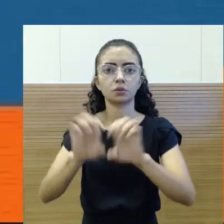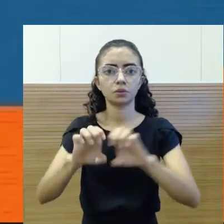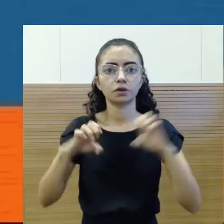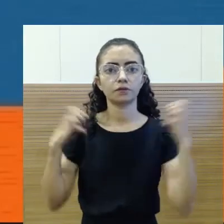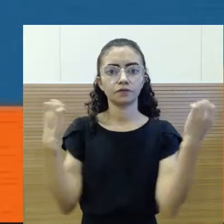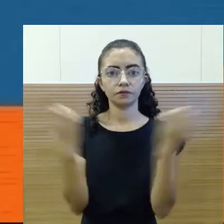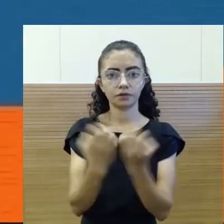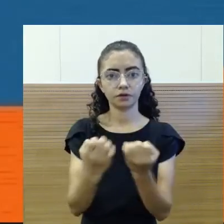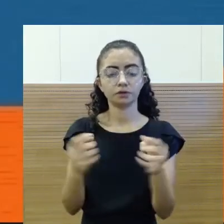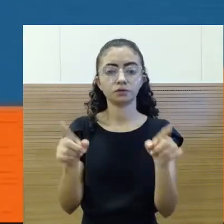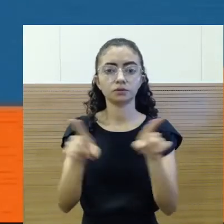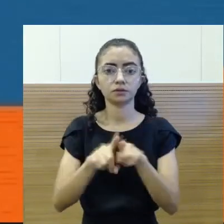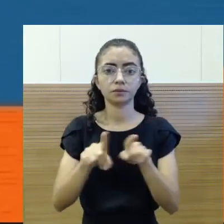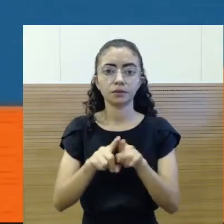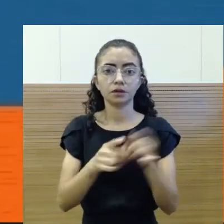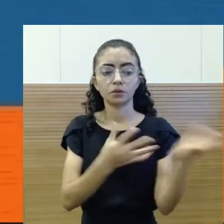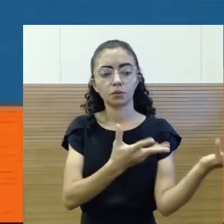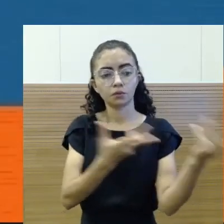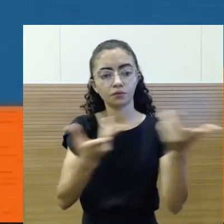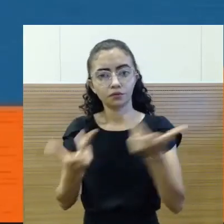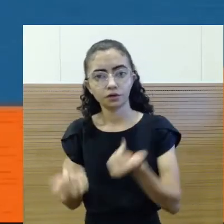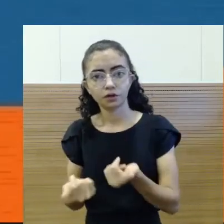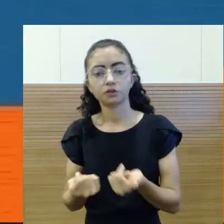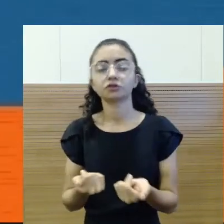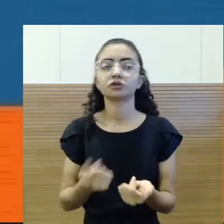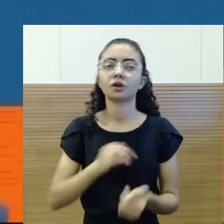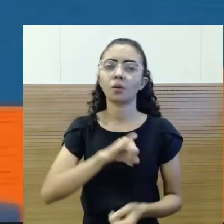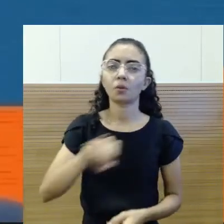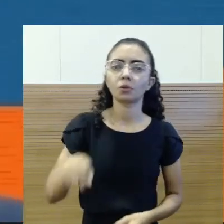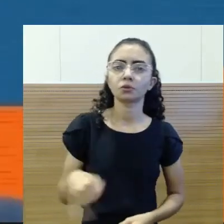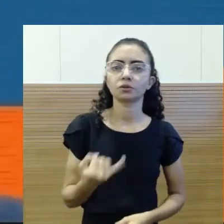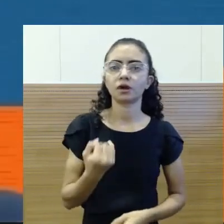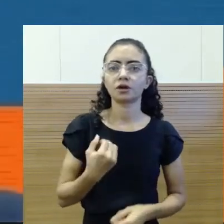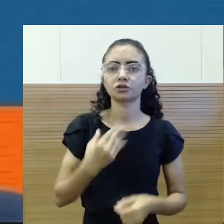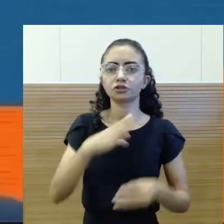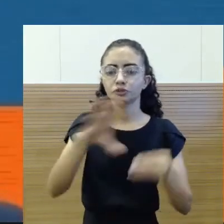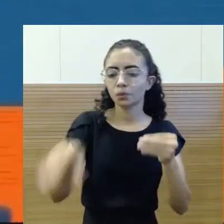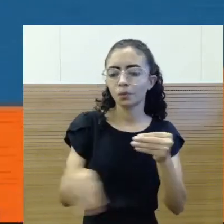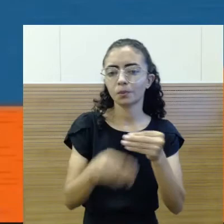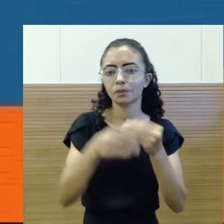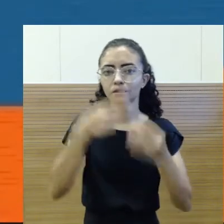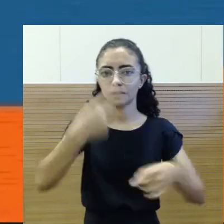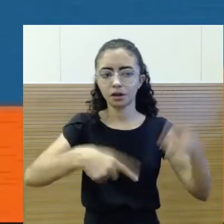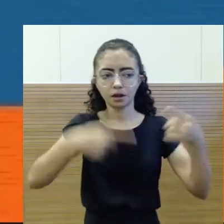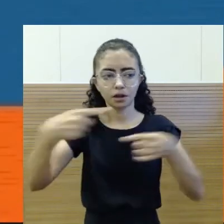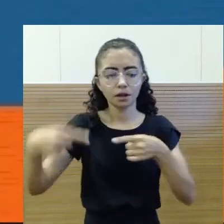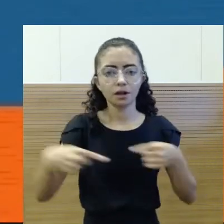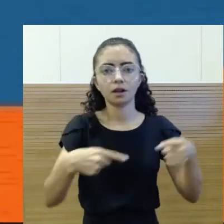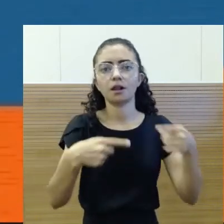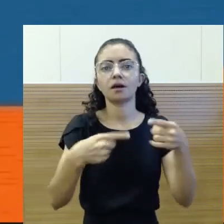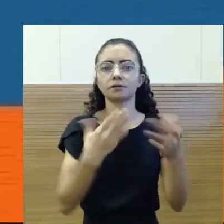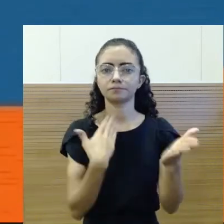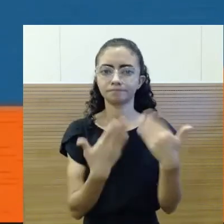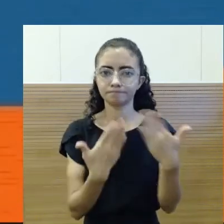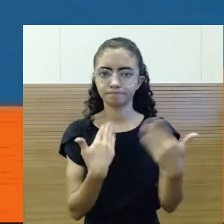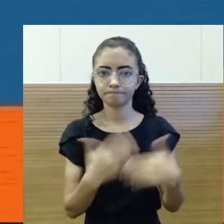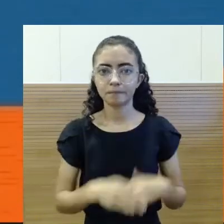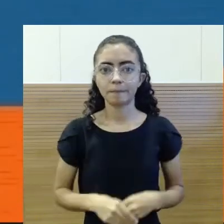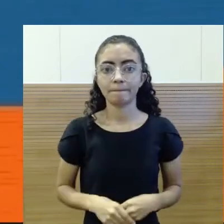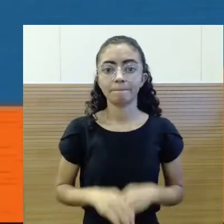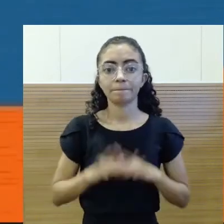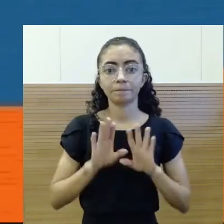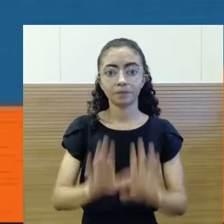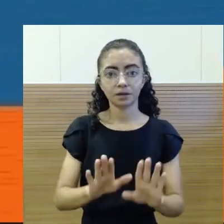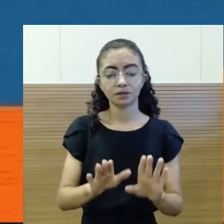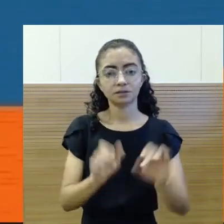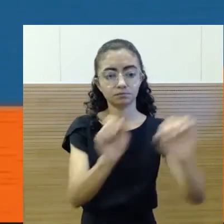oportunidade de poder contribuir com esse diálogo. Eu só preciso, para